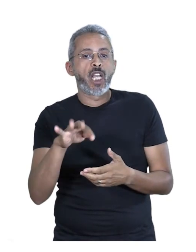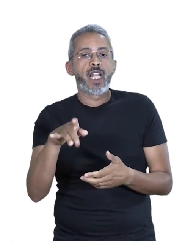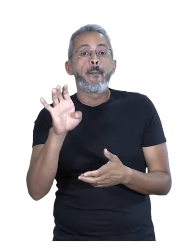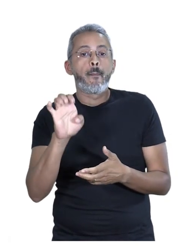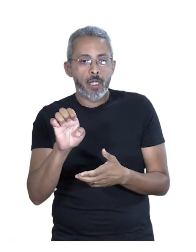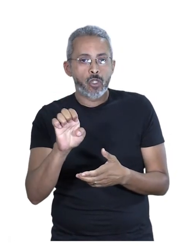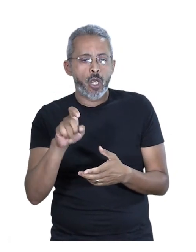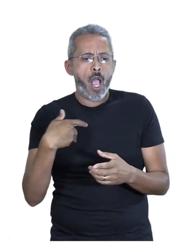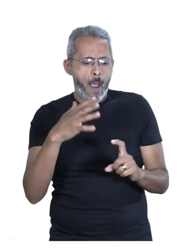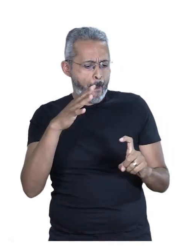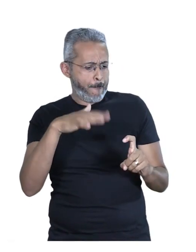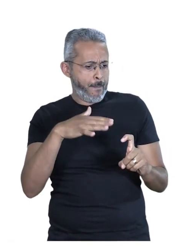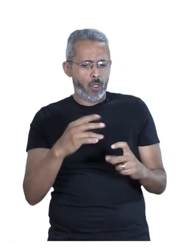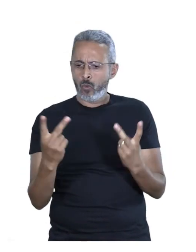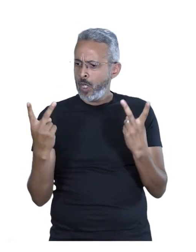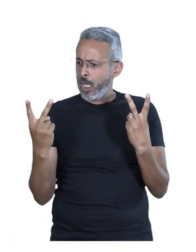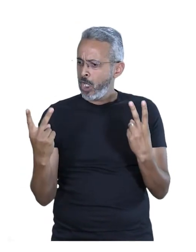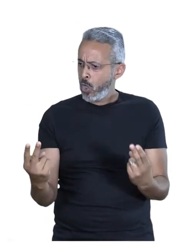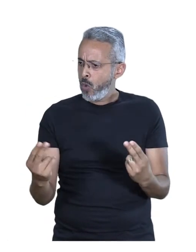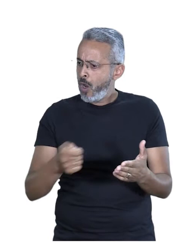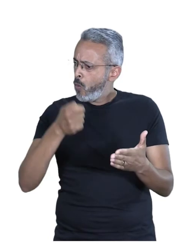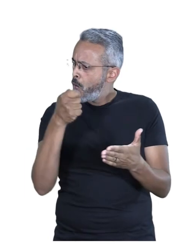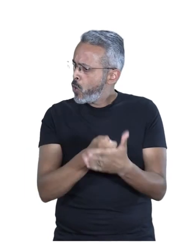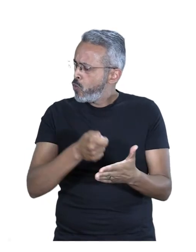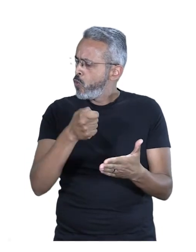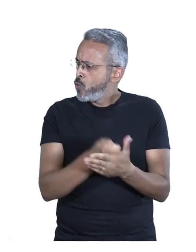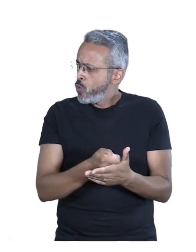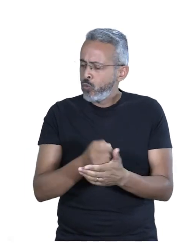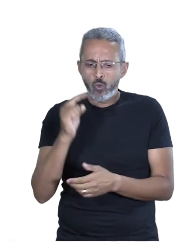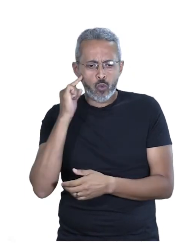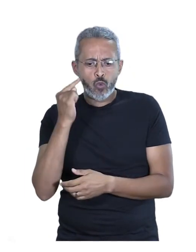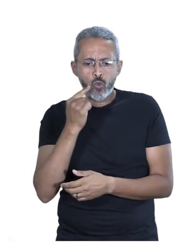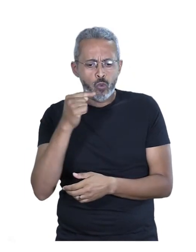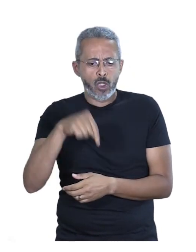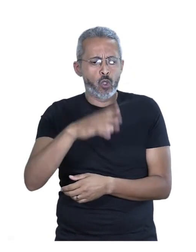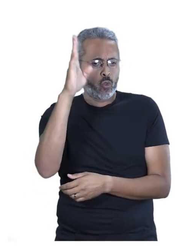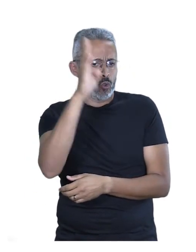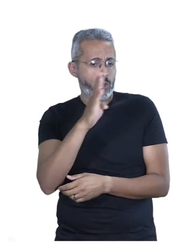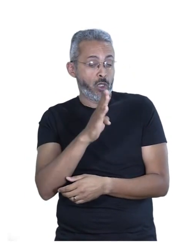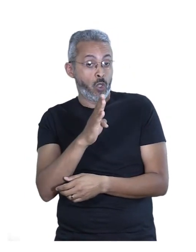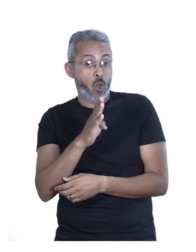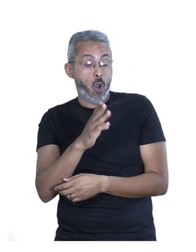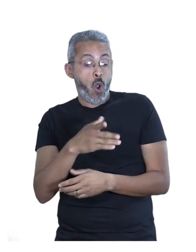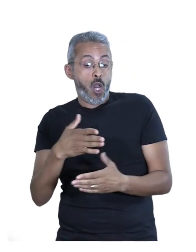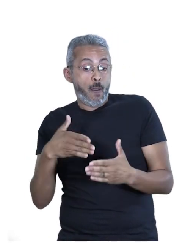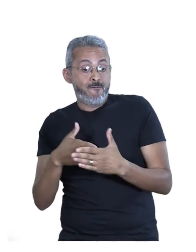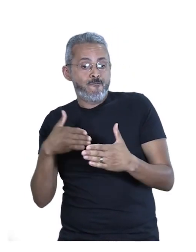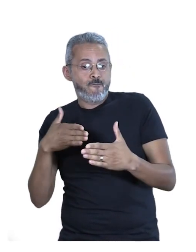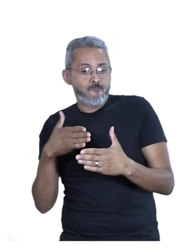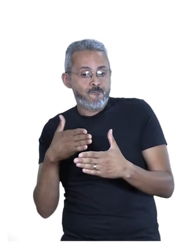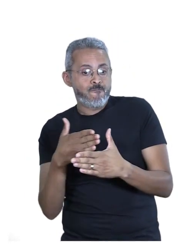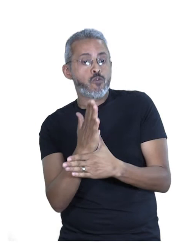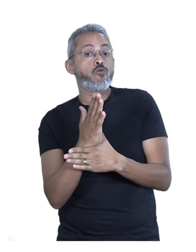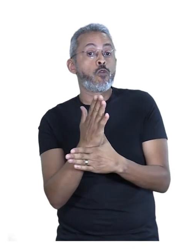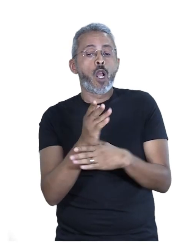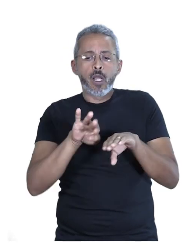mito assemelha-se à luta cotidiana dos deficientes auditivos brasileiros, os quais buscam ultrapassar as barreiras as